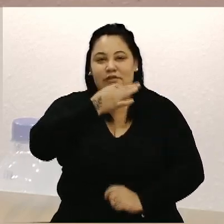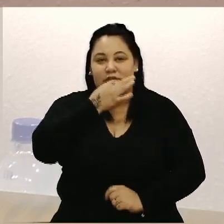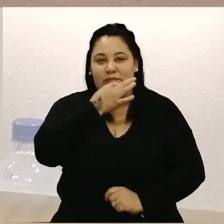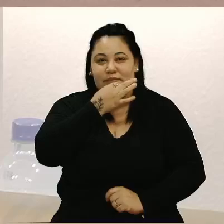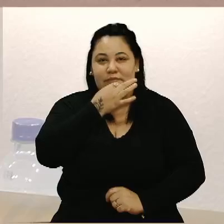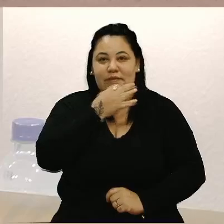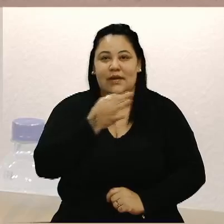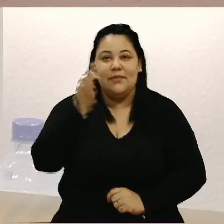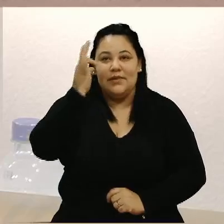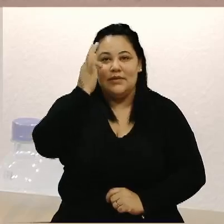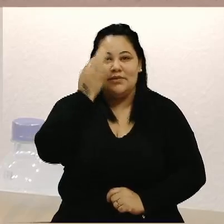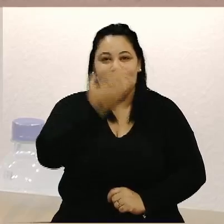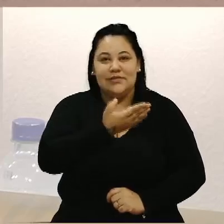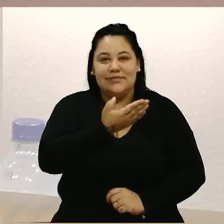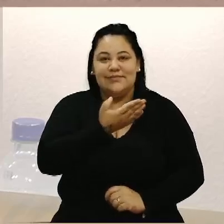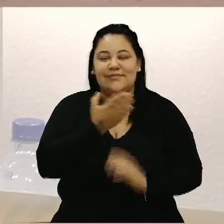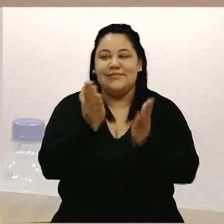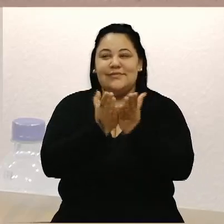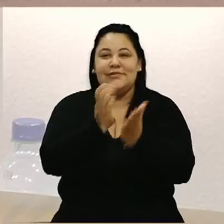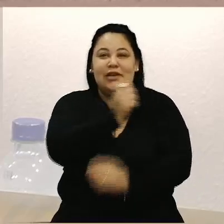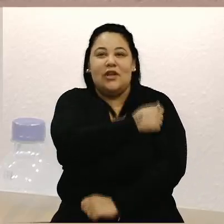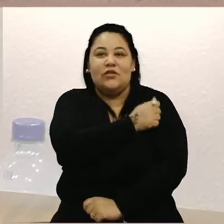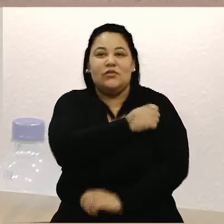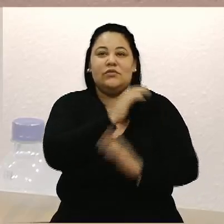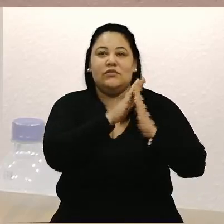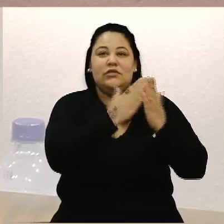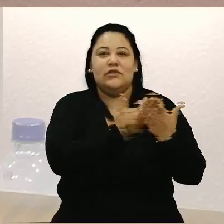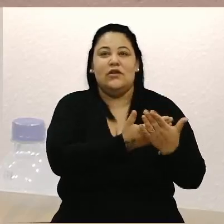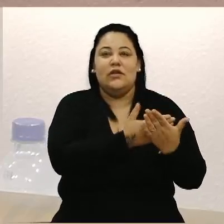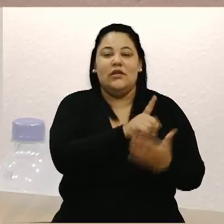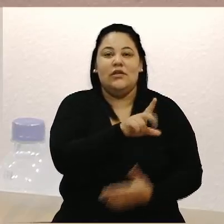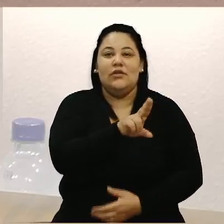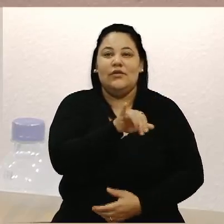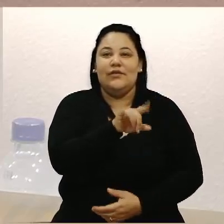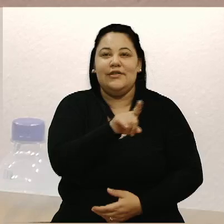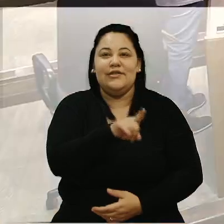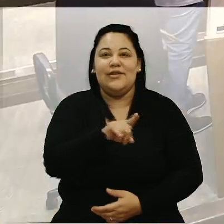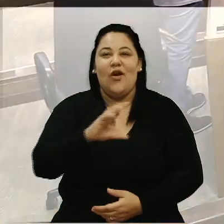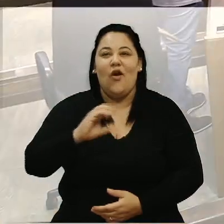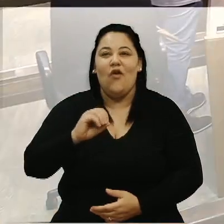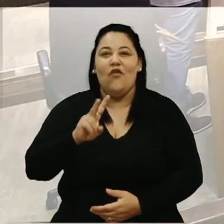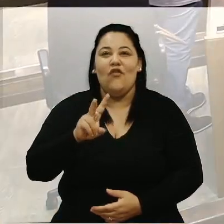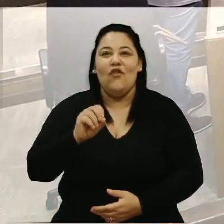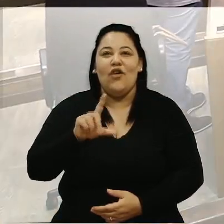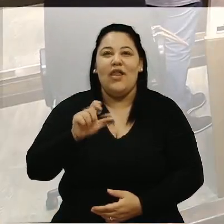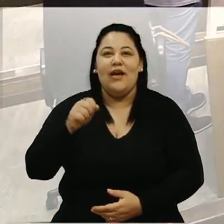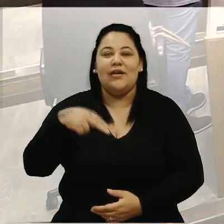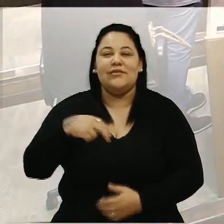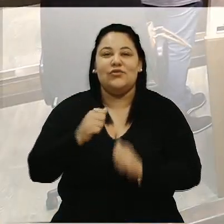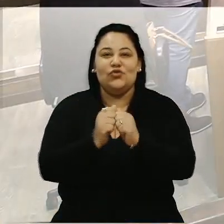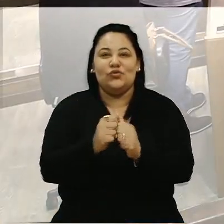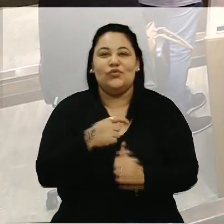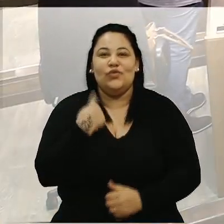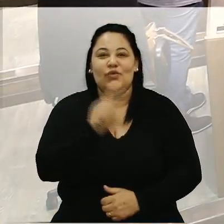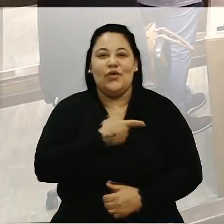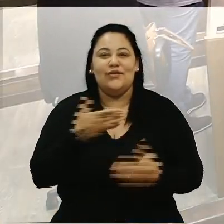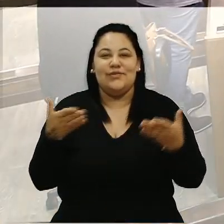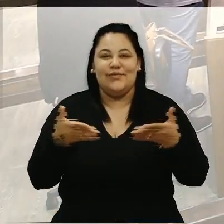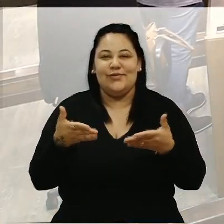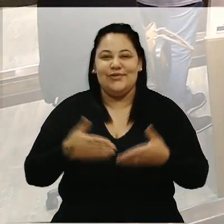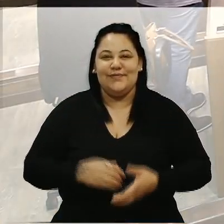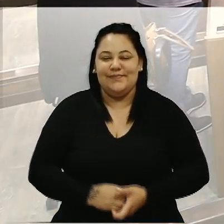a presença dos estudantes da Escola Luiz Covolan, que estão aqui conosco.